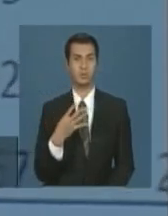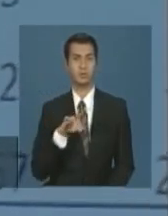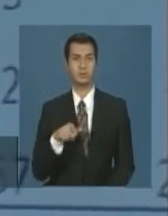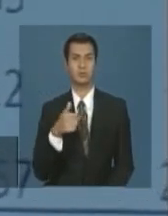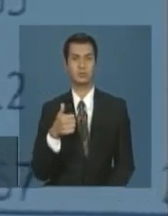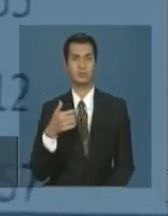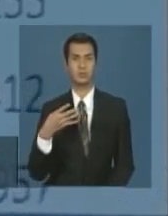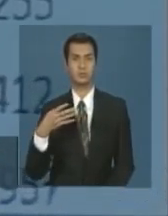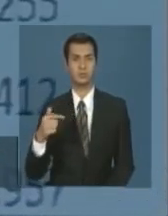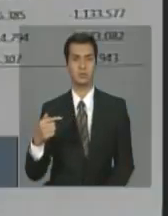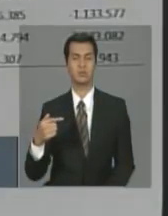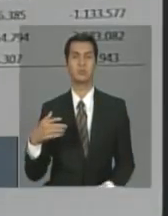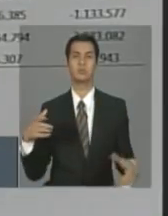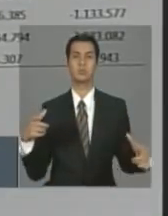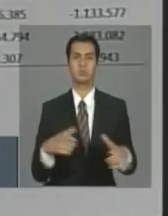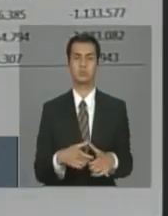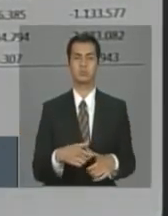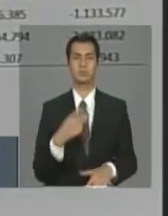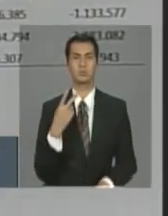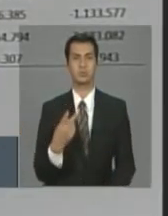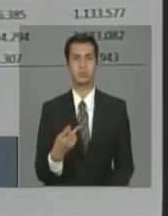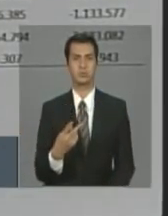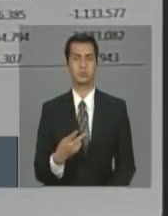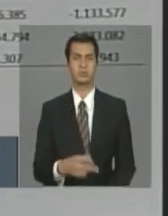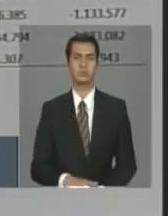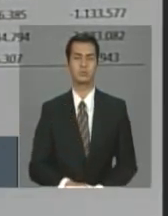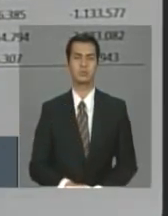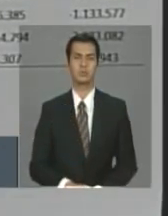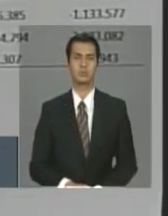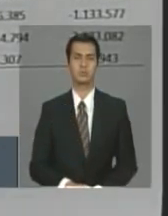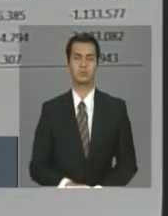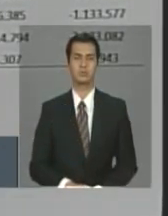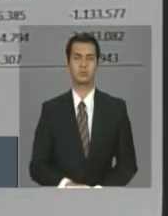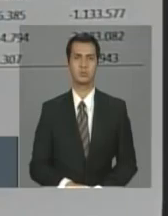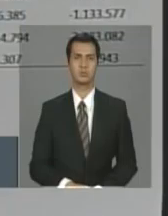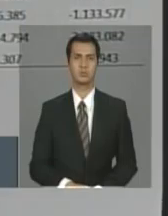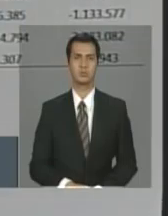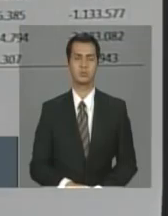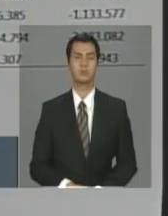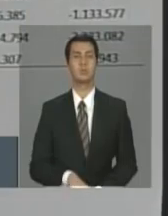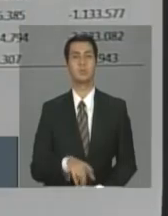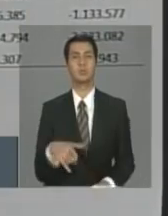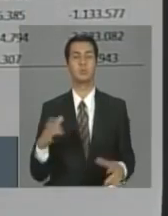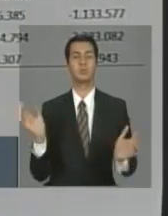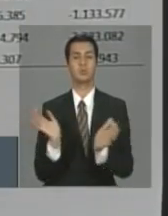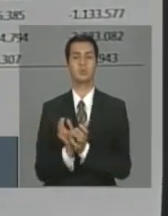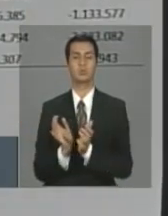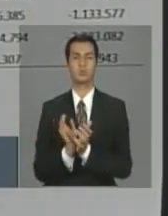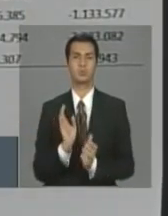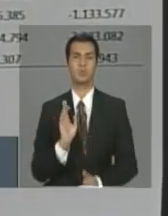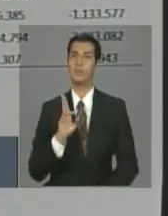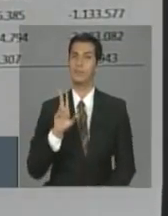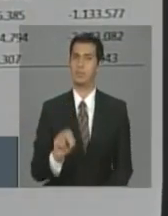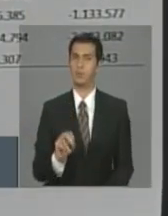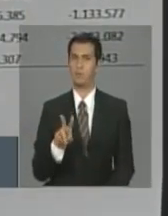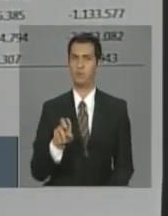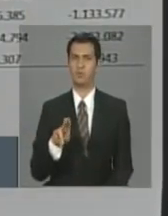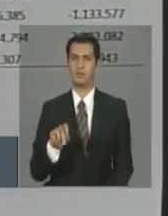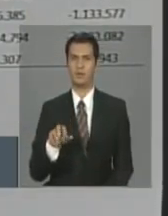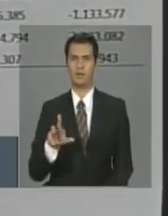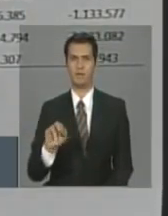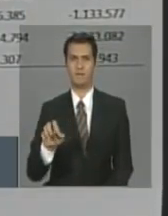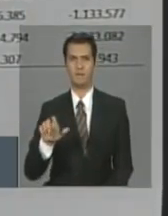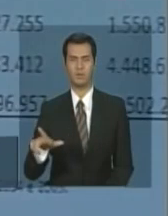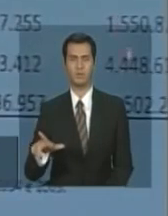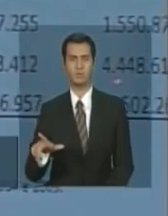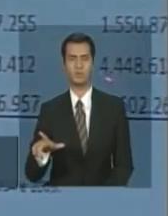147 para 2. Então, vejam o tamanho da queda. E o público não vulnerável cresceu de